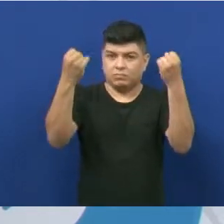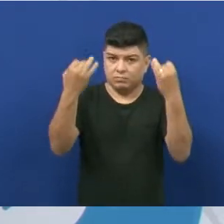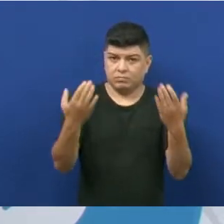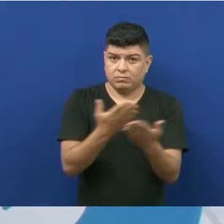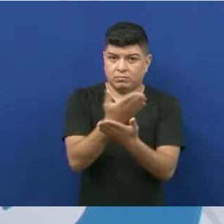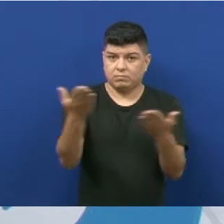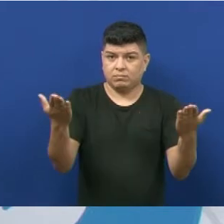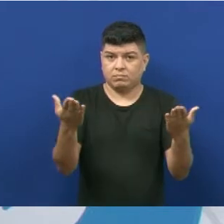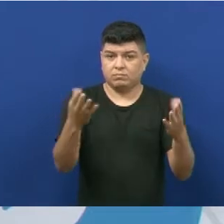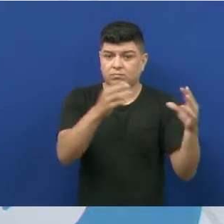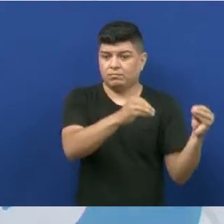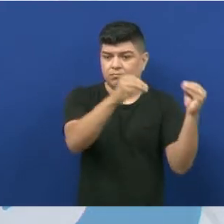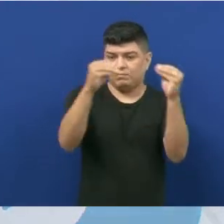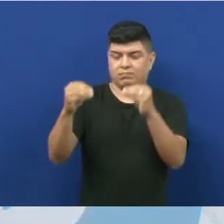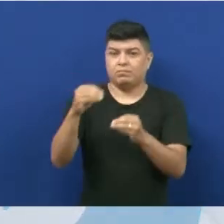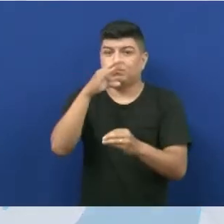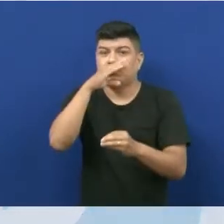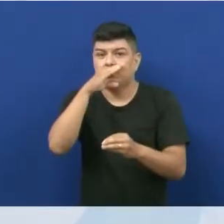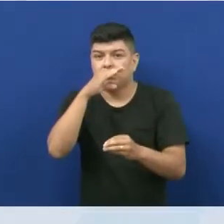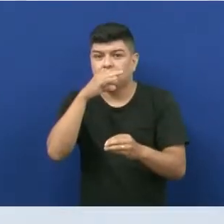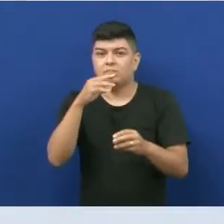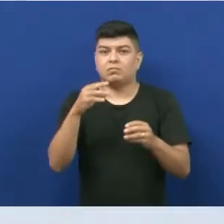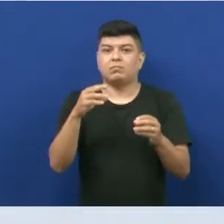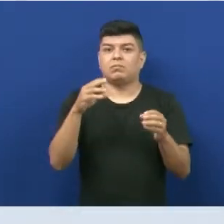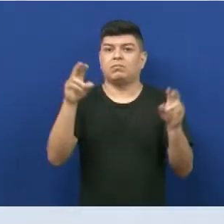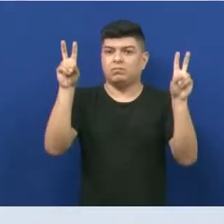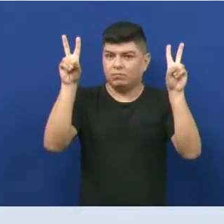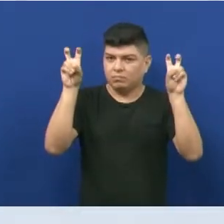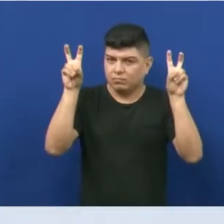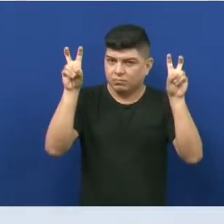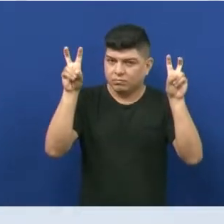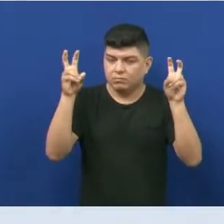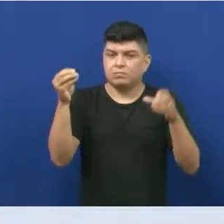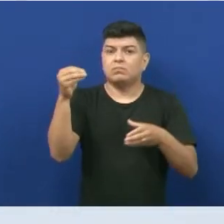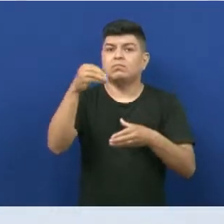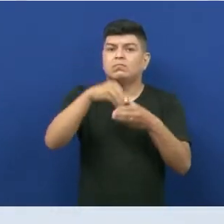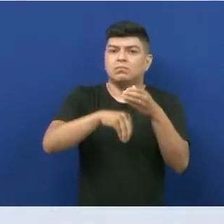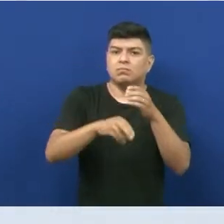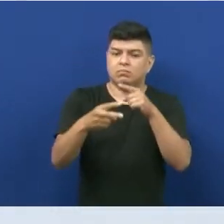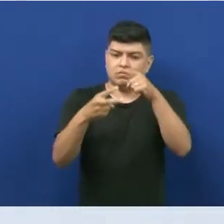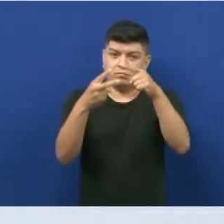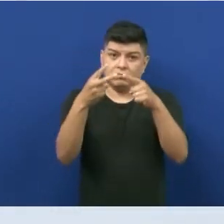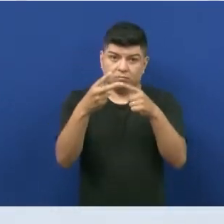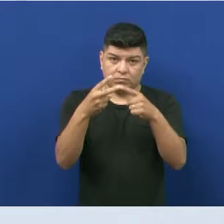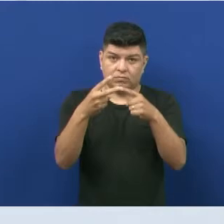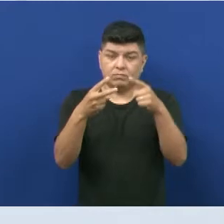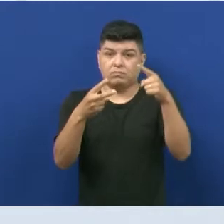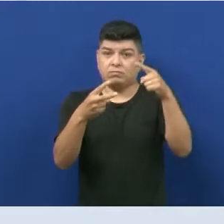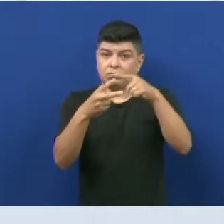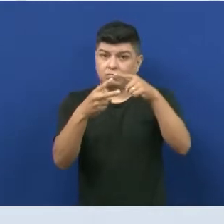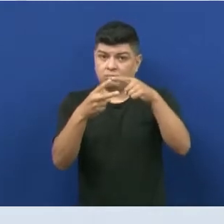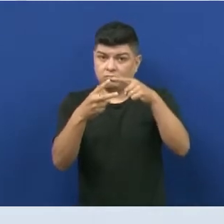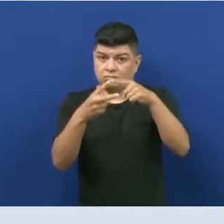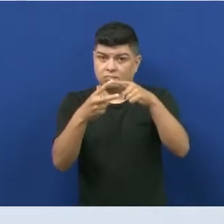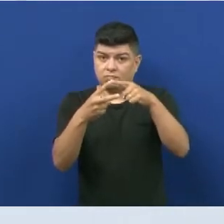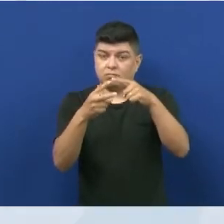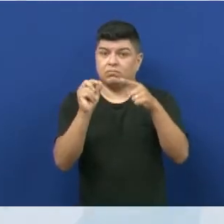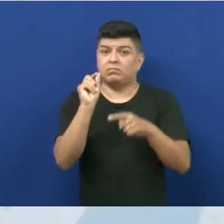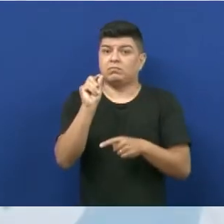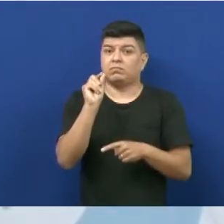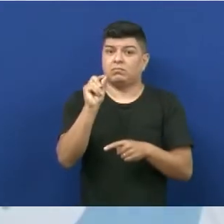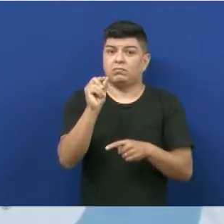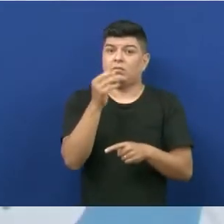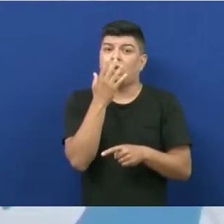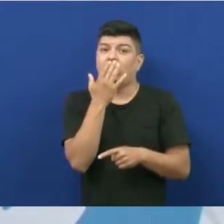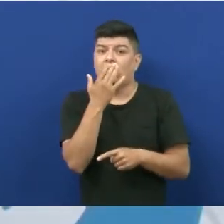transferência de calor. E aí eu queria abordar esse tema com vocês dentro de duas situações, que uma delas é a cor